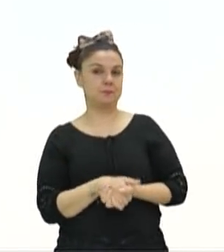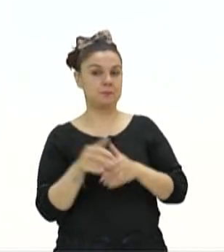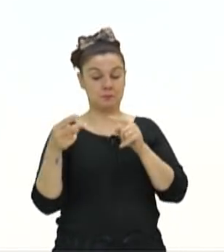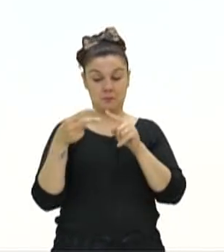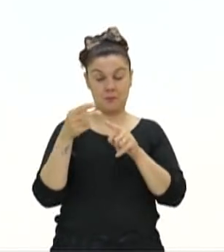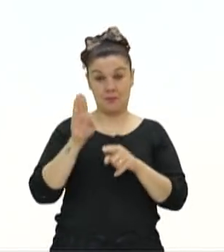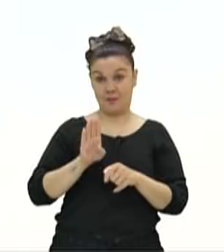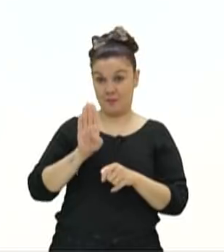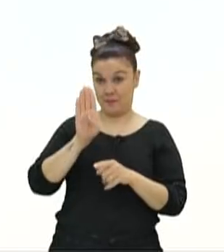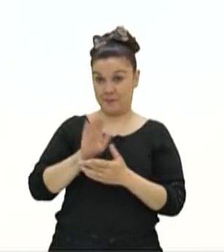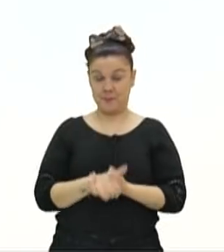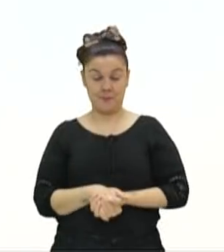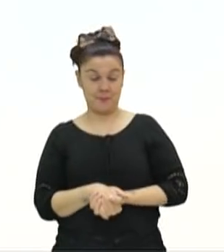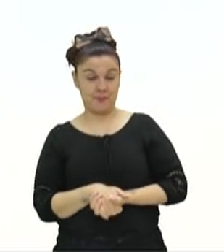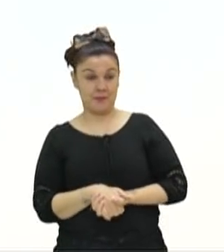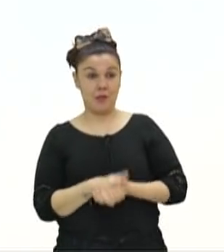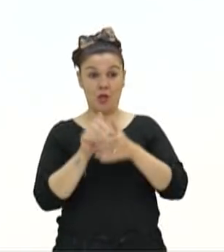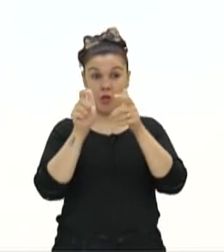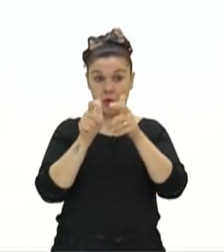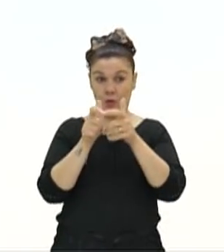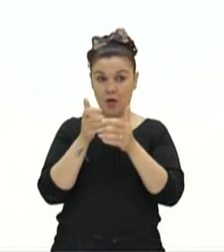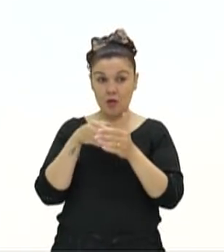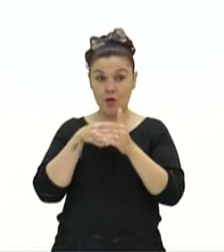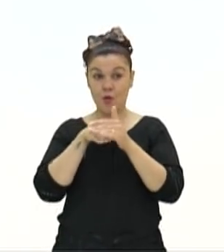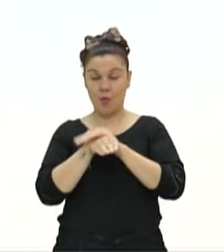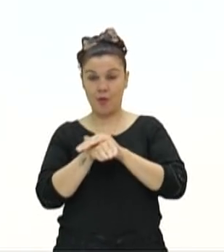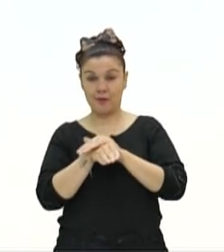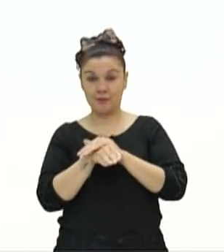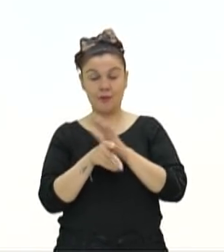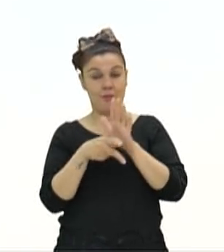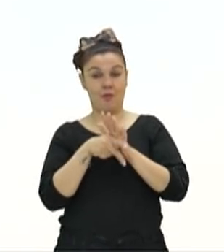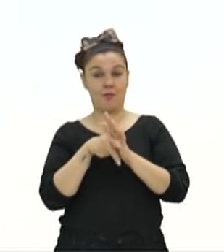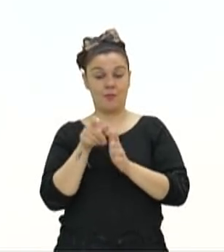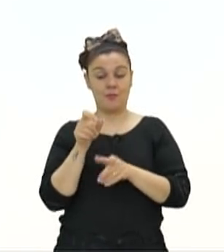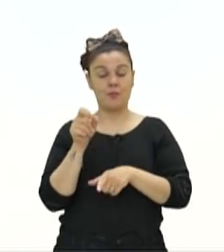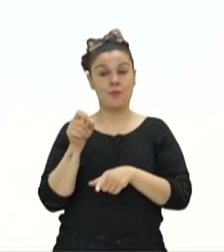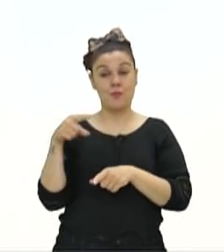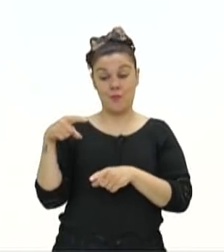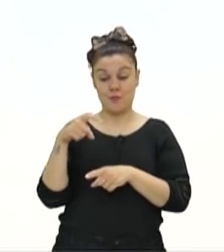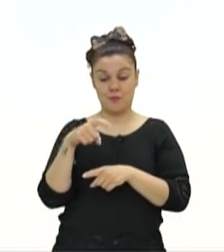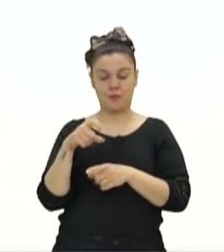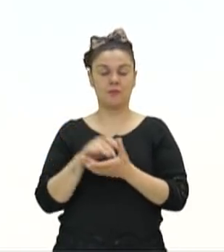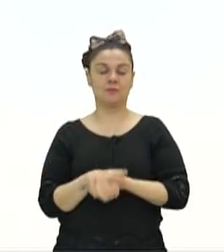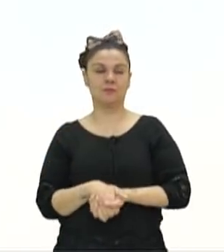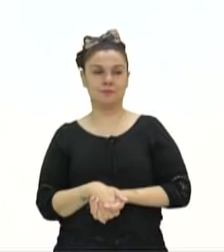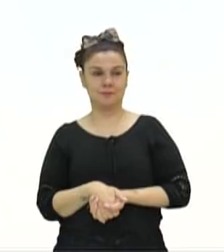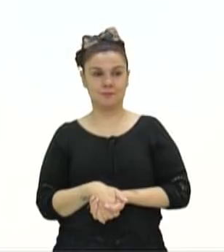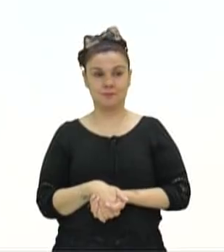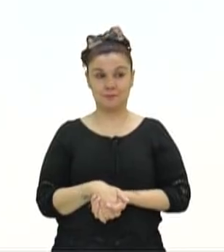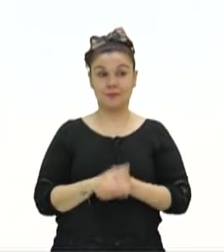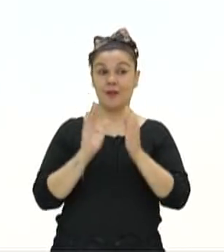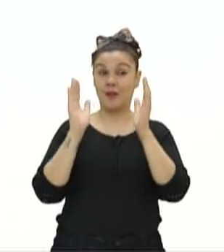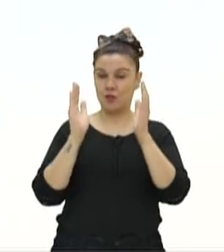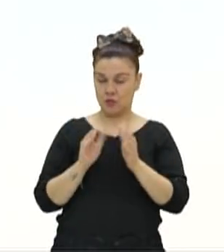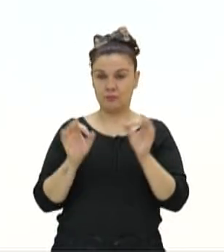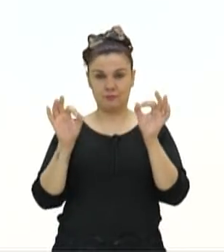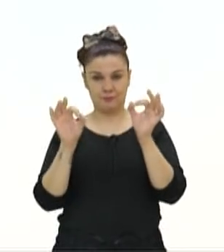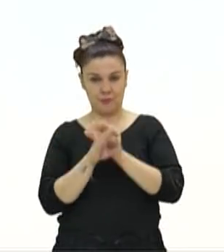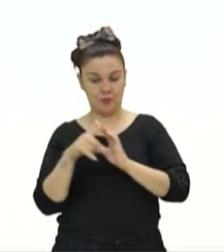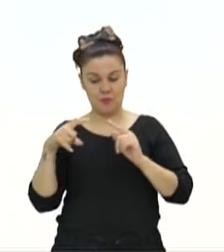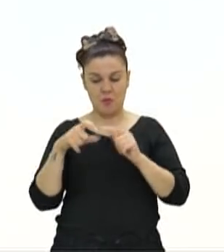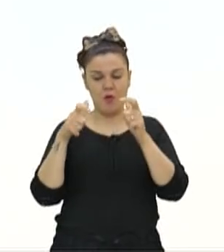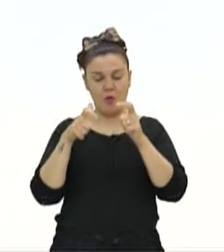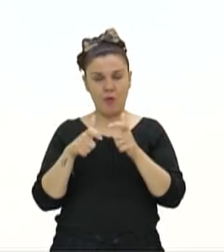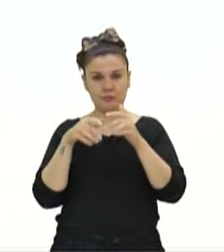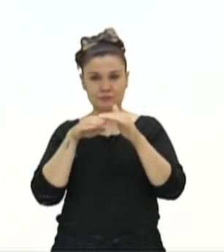Na letra B, local de armazenamento dos espermatozoides maduros, os espermatozoides que já estão prontos,